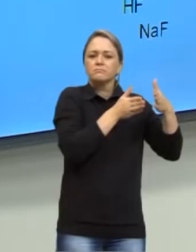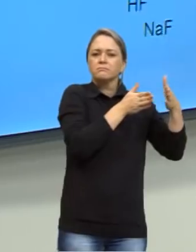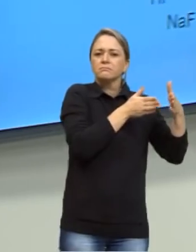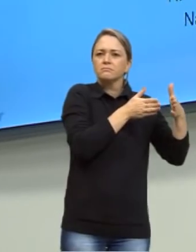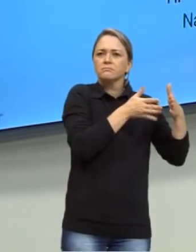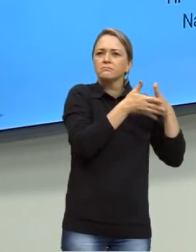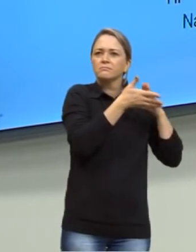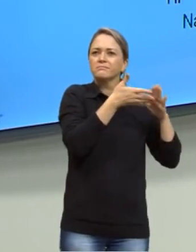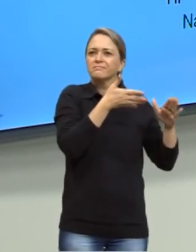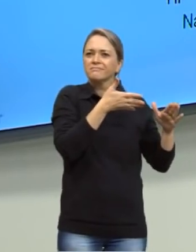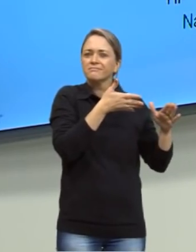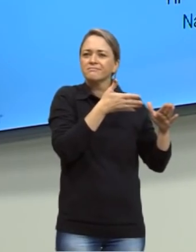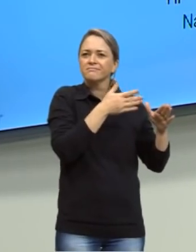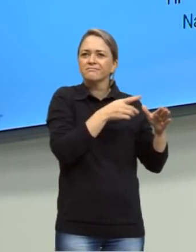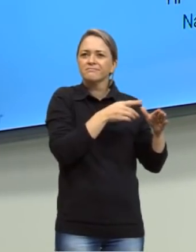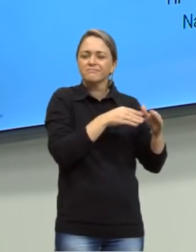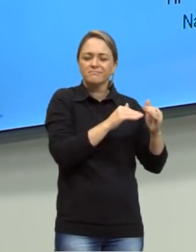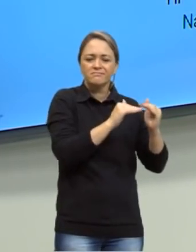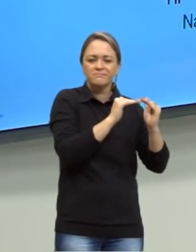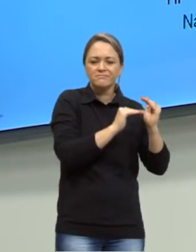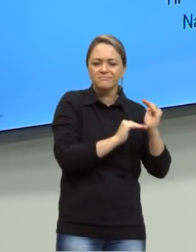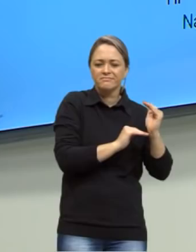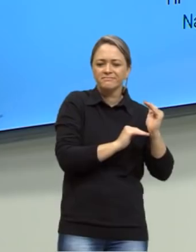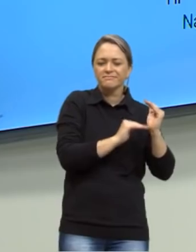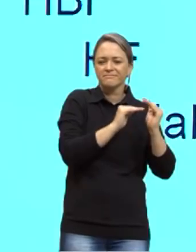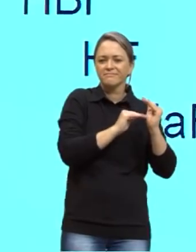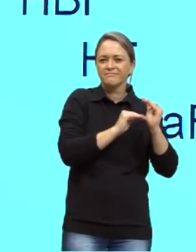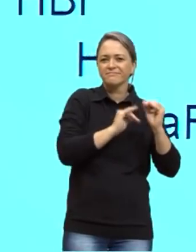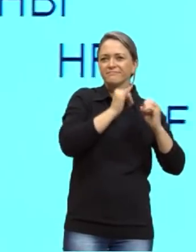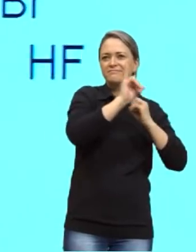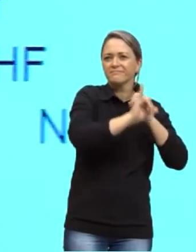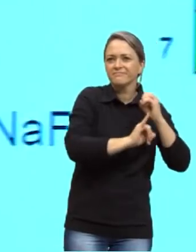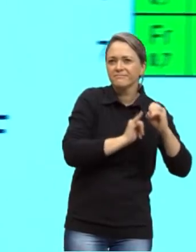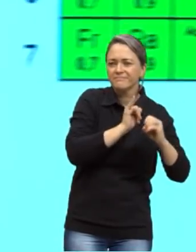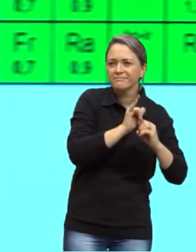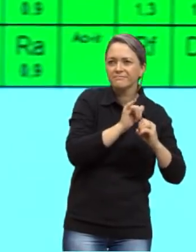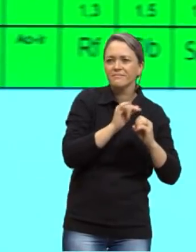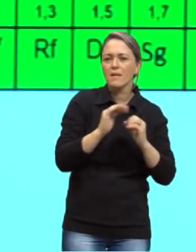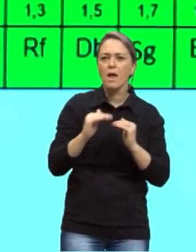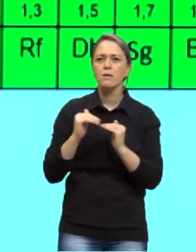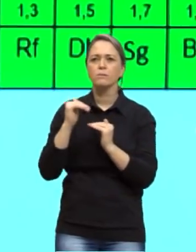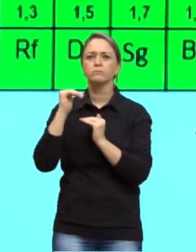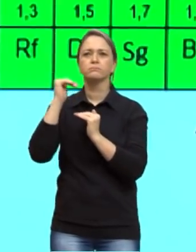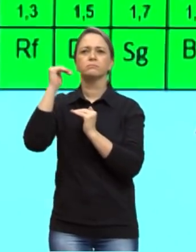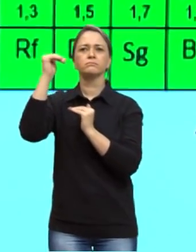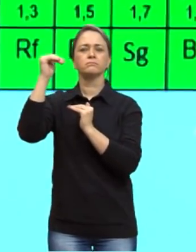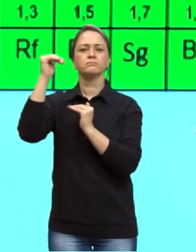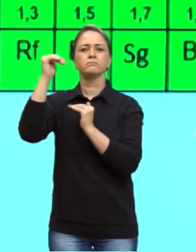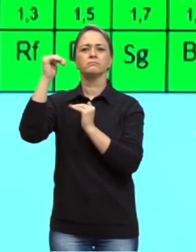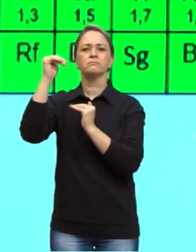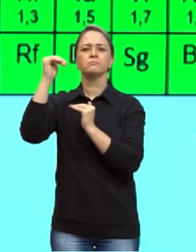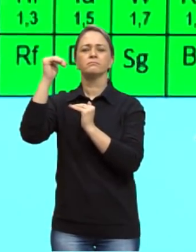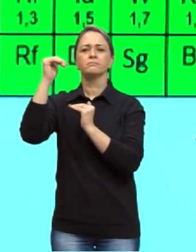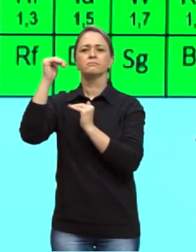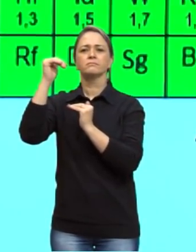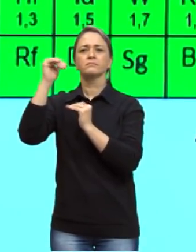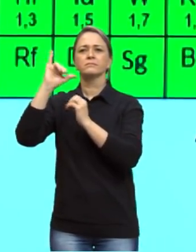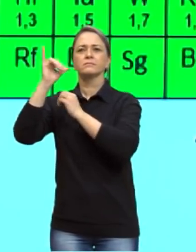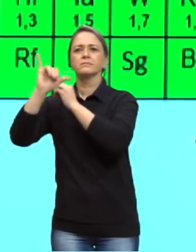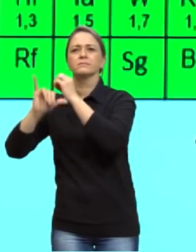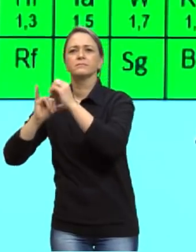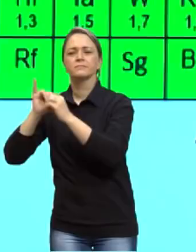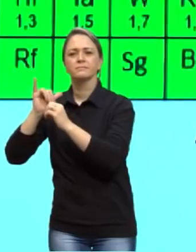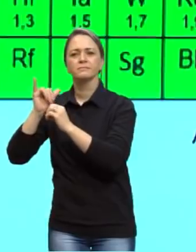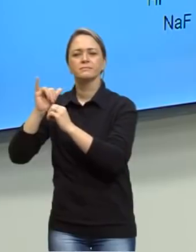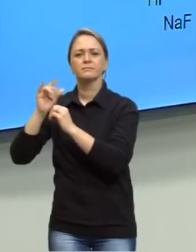extremidade aqui ou seja de baixa eletronegatividade e um elemento que está na outra extremidade de alta